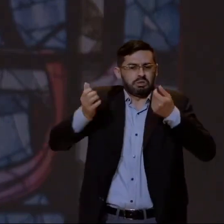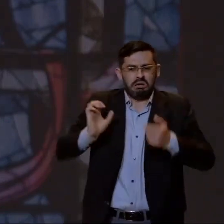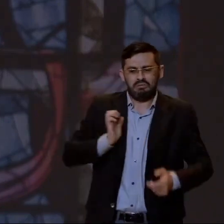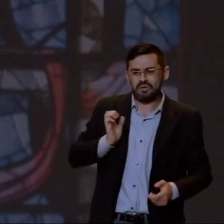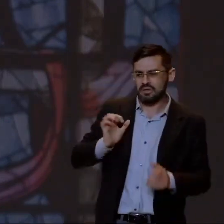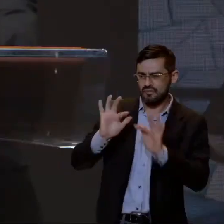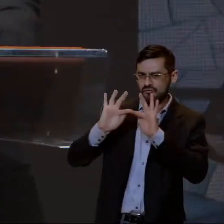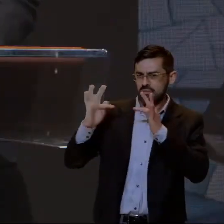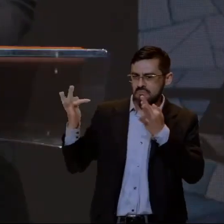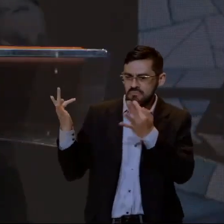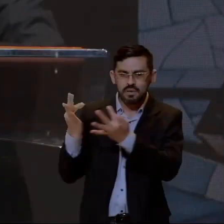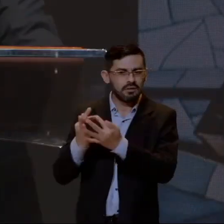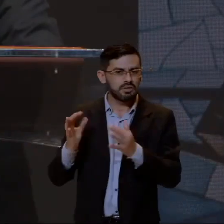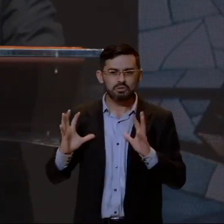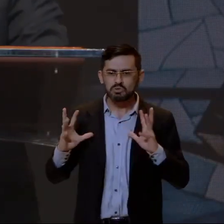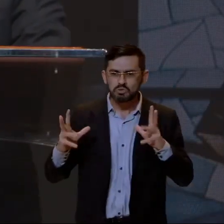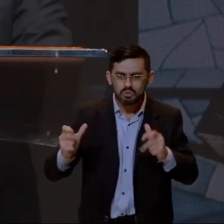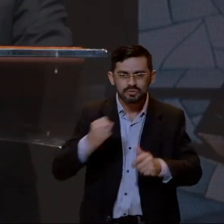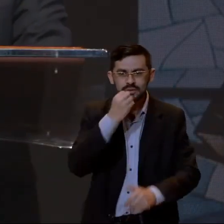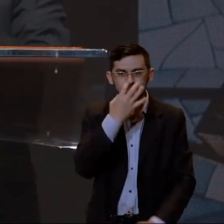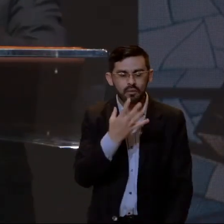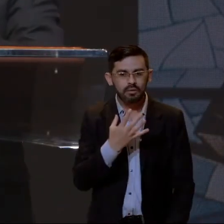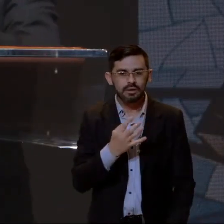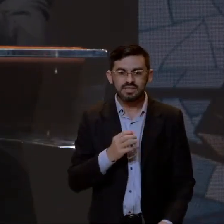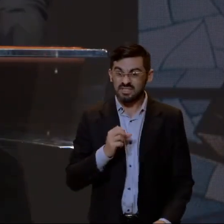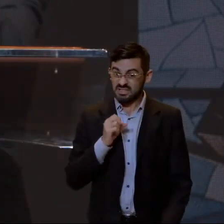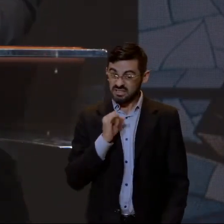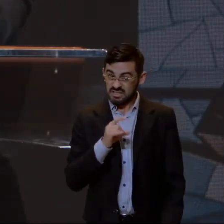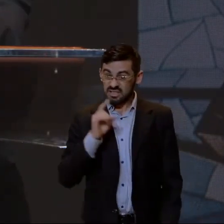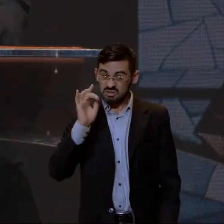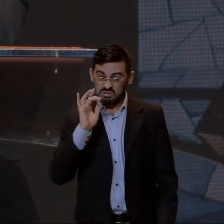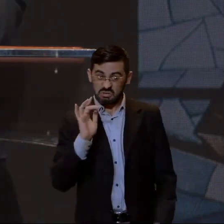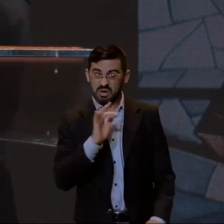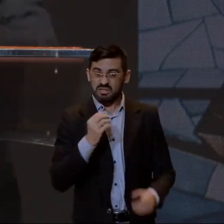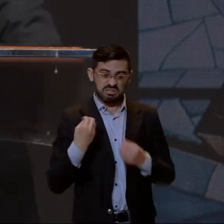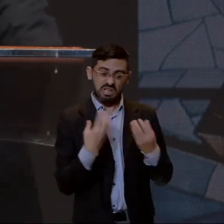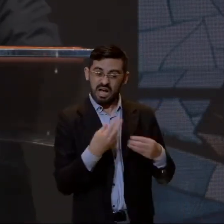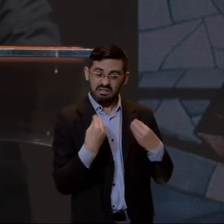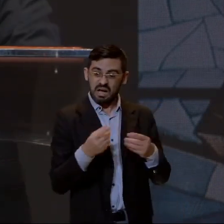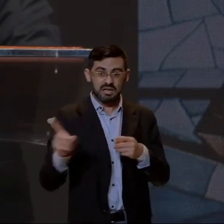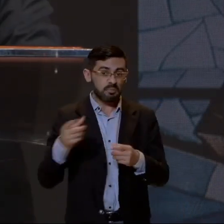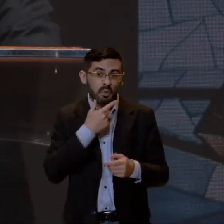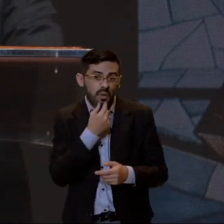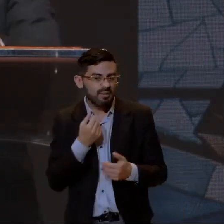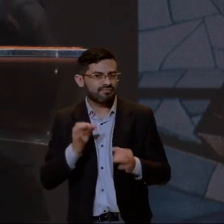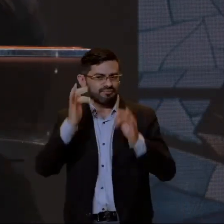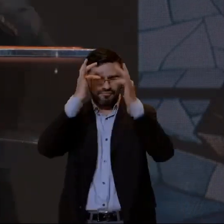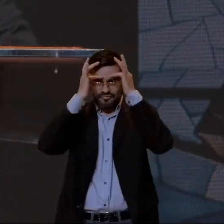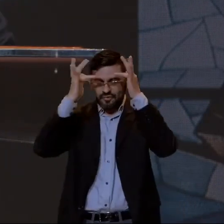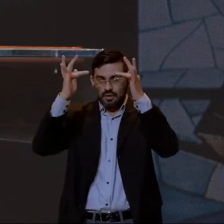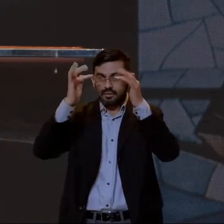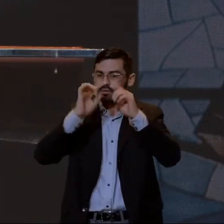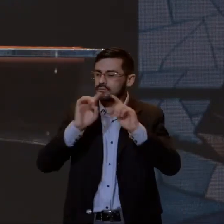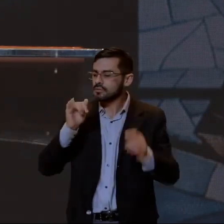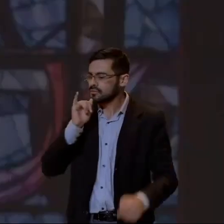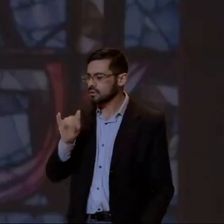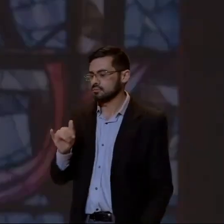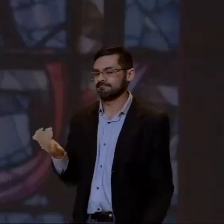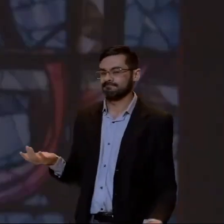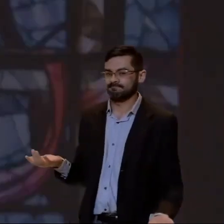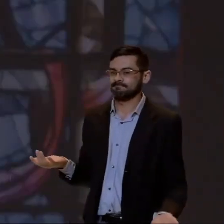tem família, ele tem tudo de bom. Se o Senhor dá tudo, é muito fácil ser fiel. E então Deus